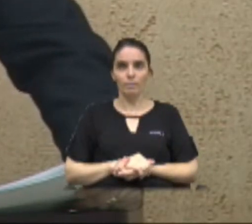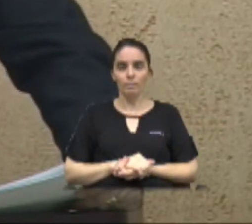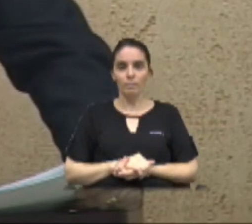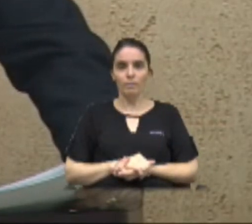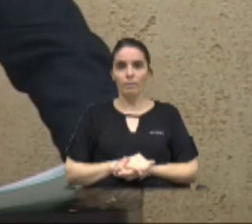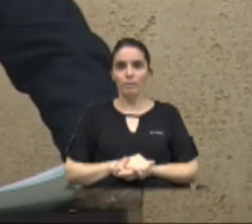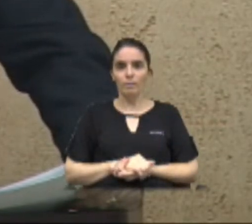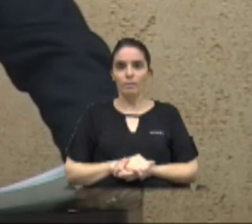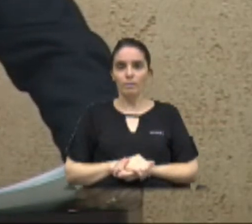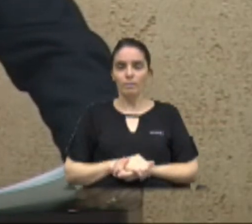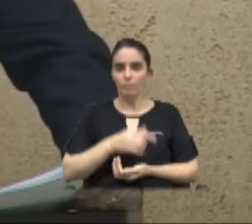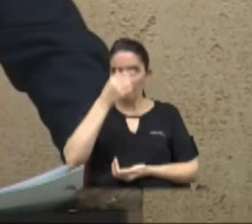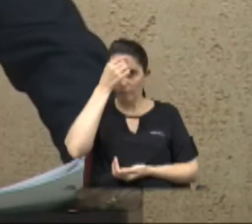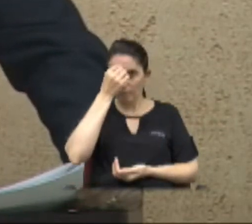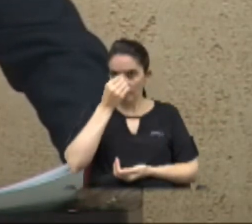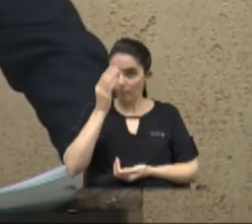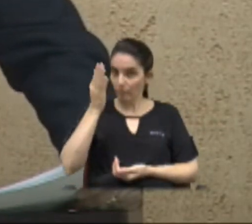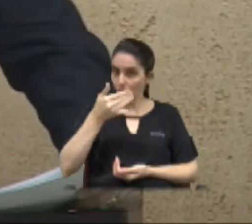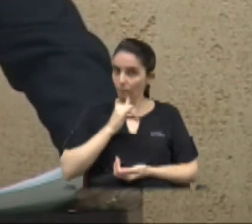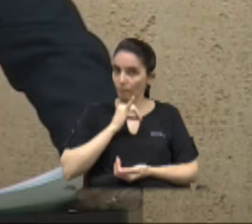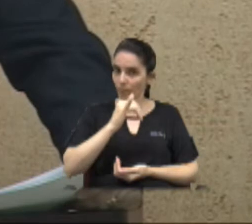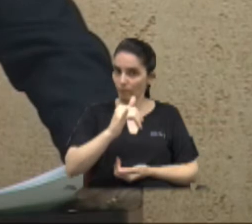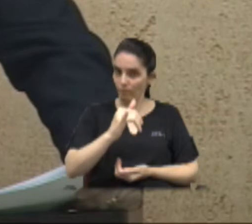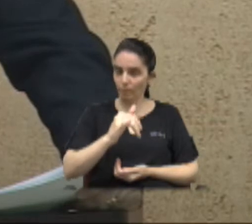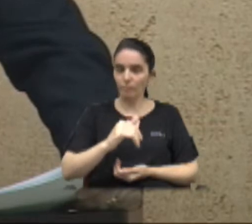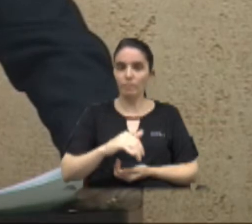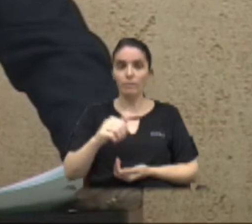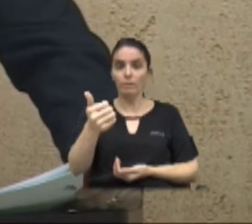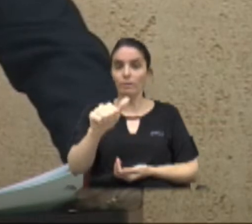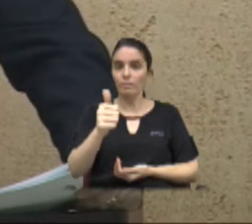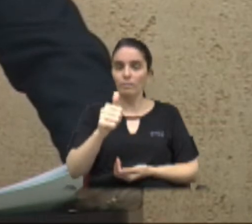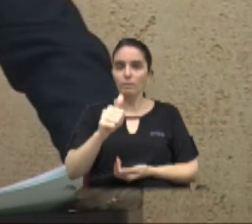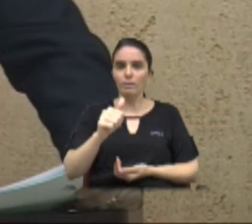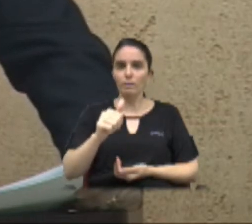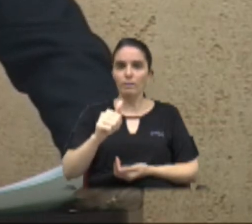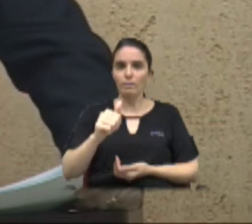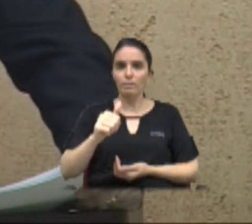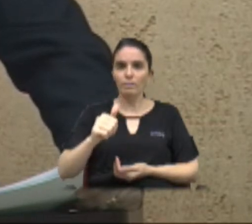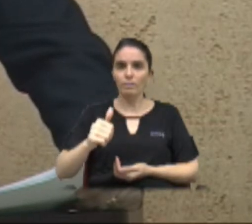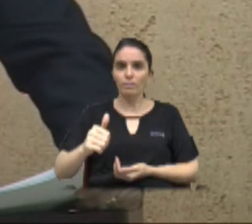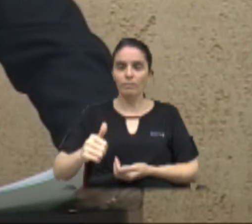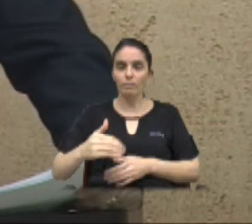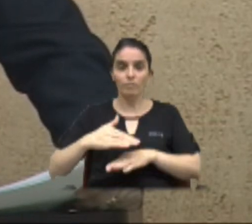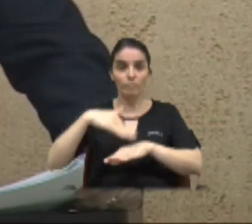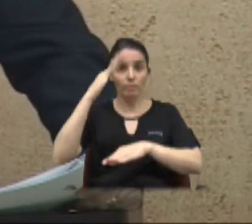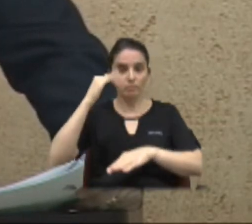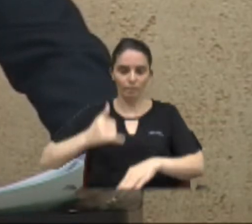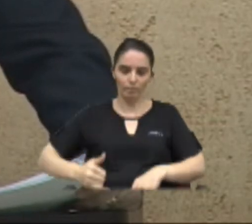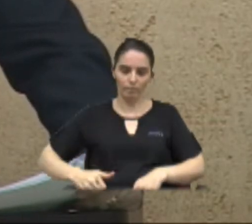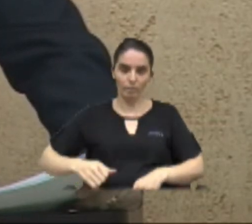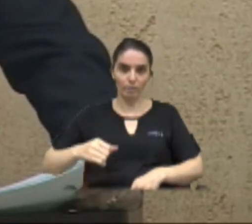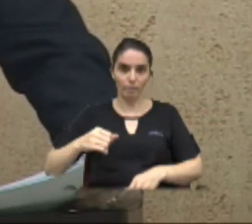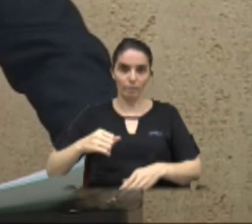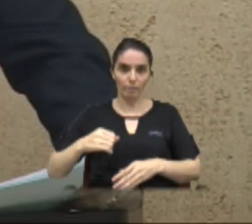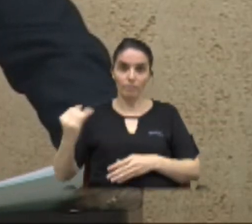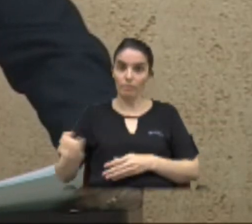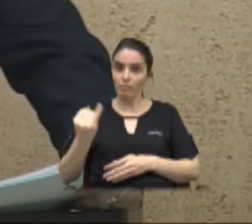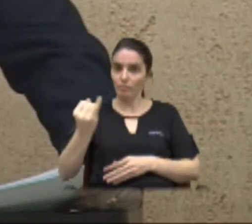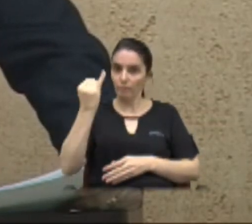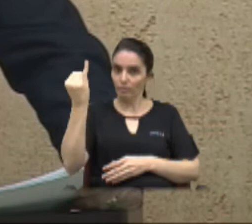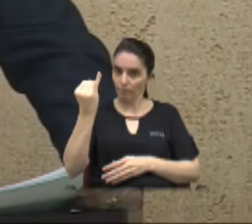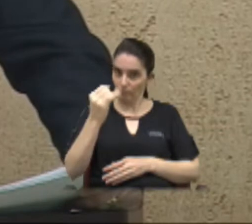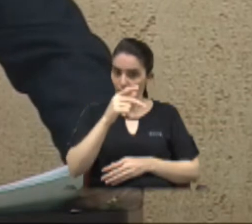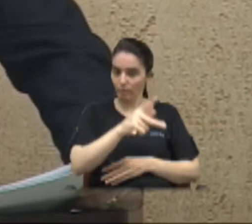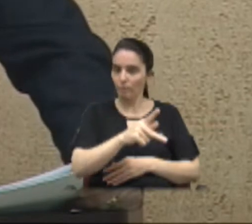Já tornei público que a profissão mais nobre, na minha concepção, ainda é o educador, é o